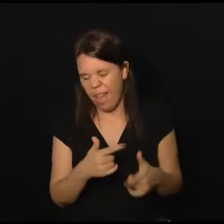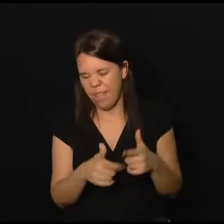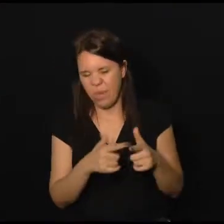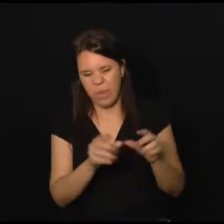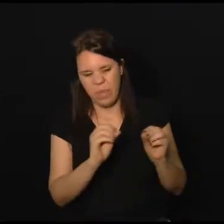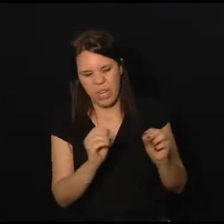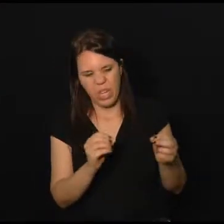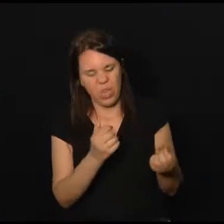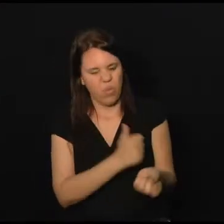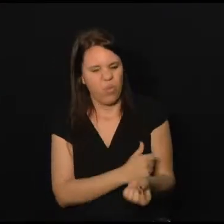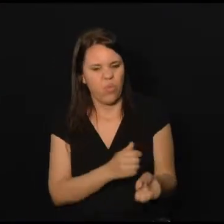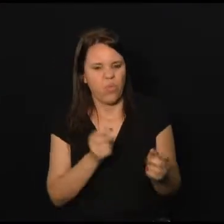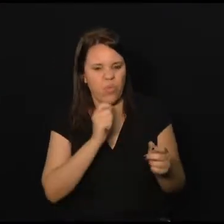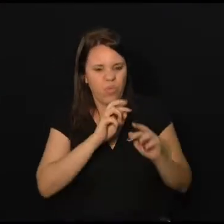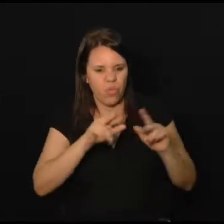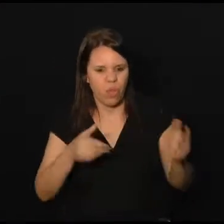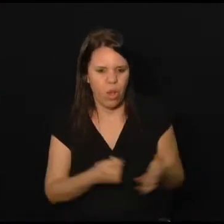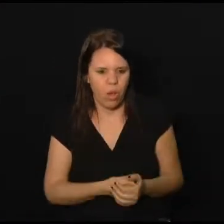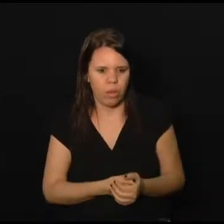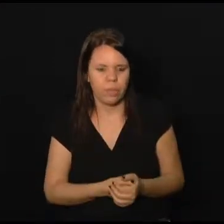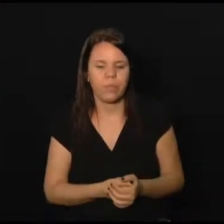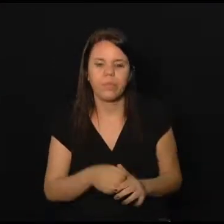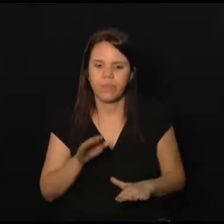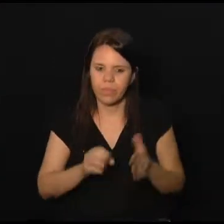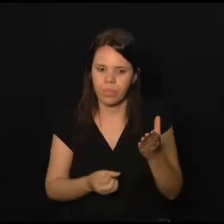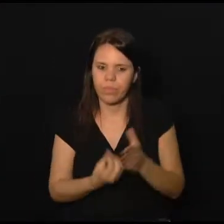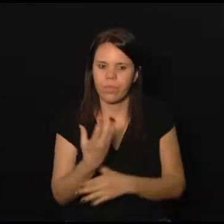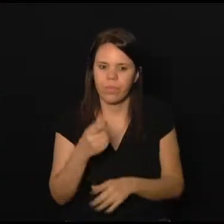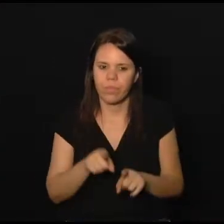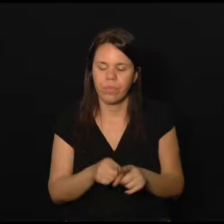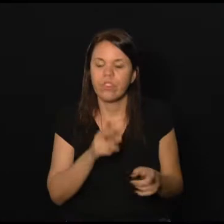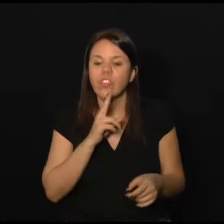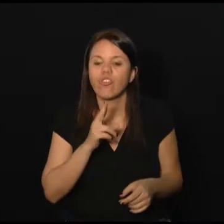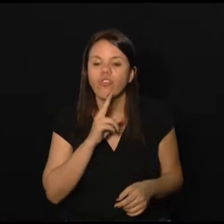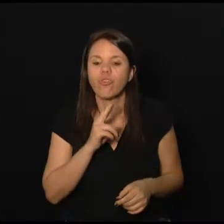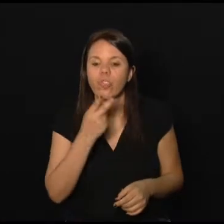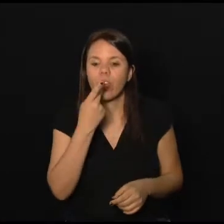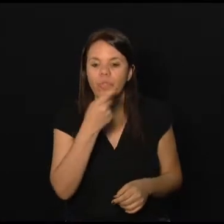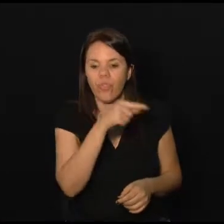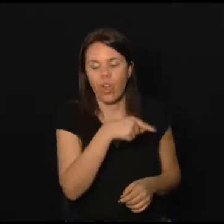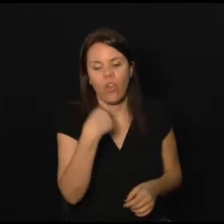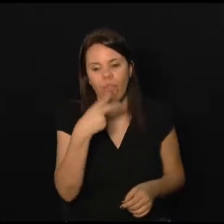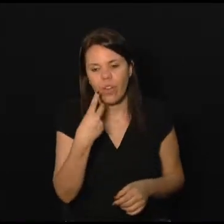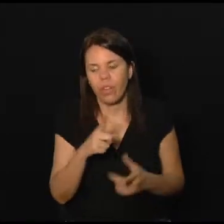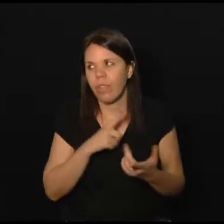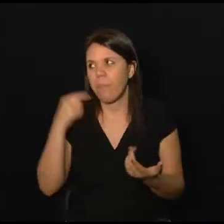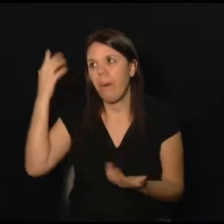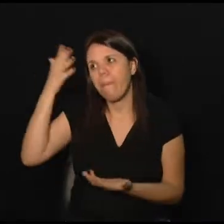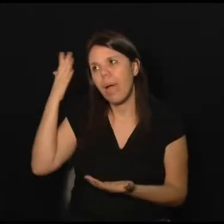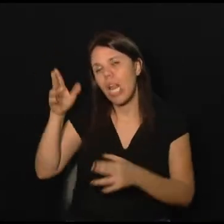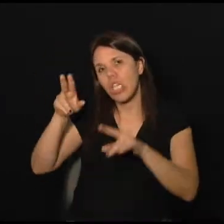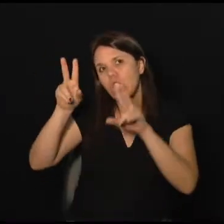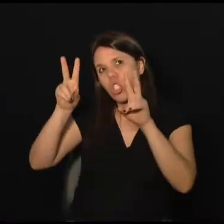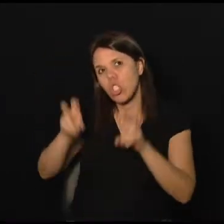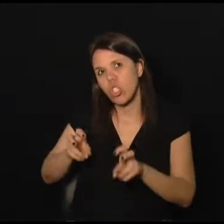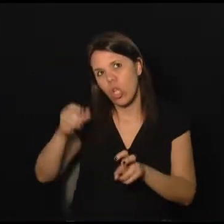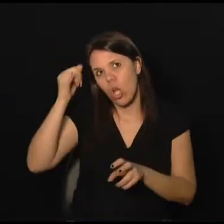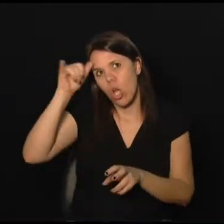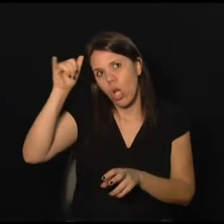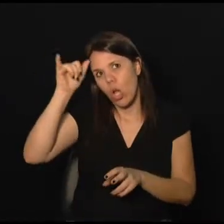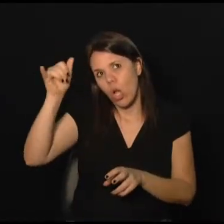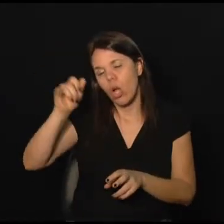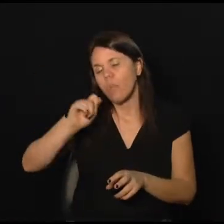que esse problema existe. E muitas vezes, como o Nelson disse, né, imagina, tem uma palestra sobre dependência química na